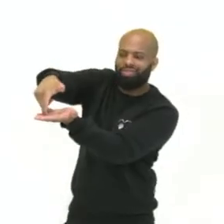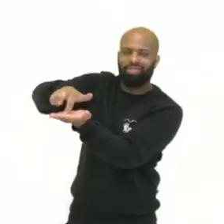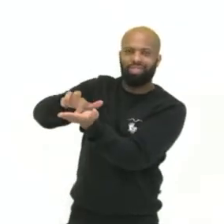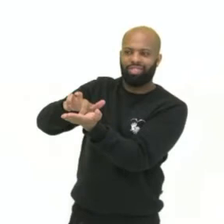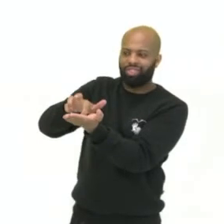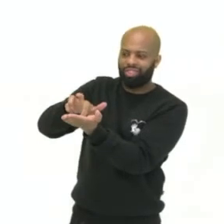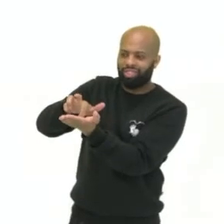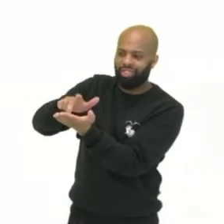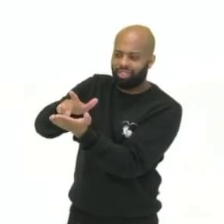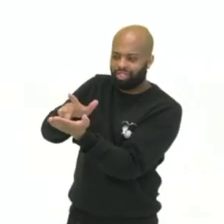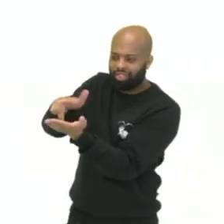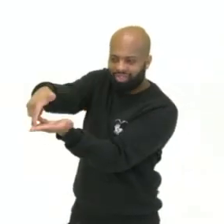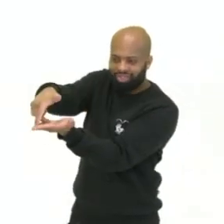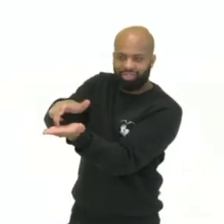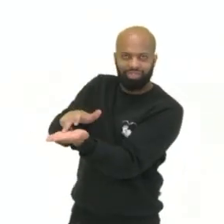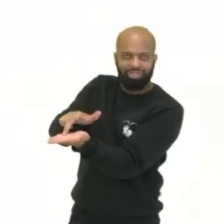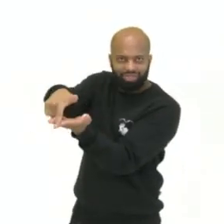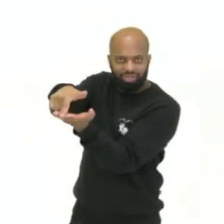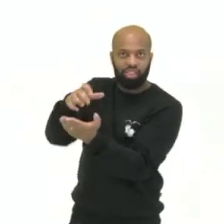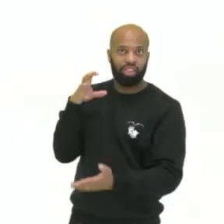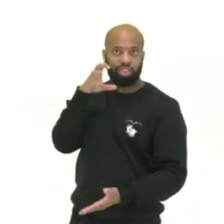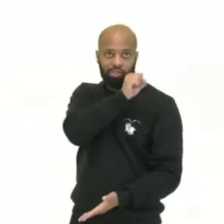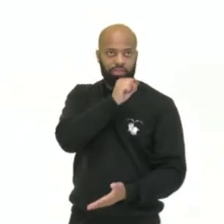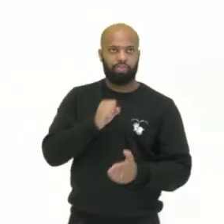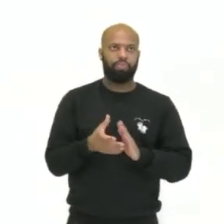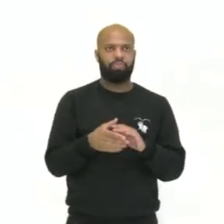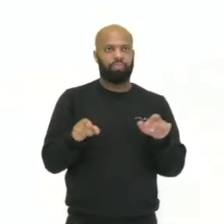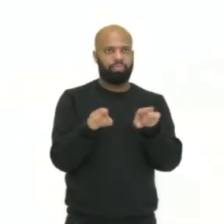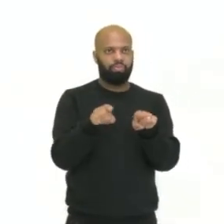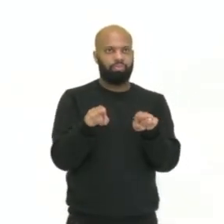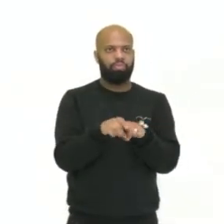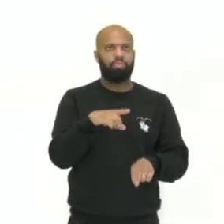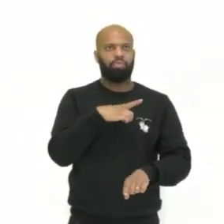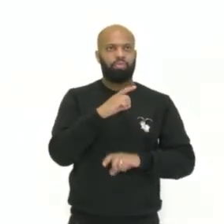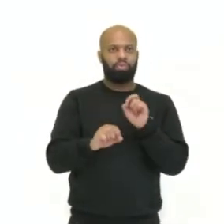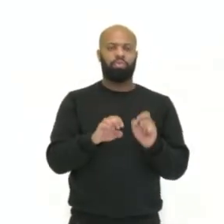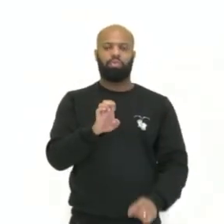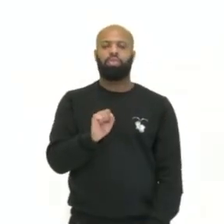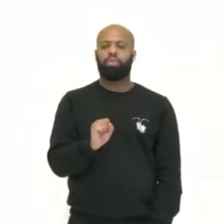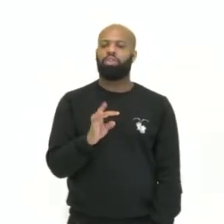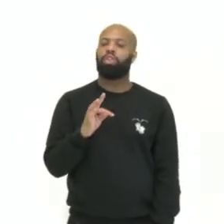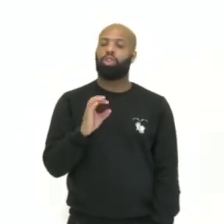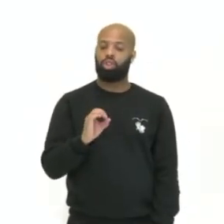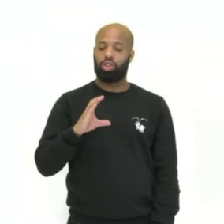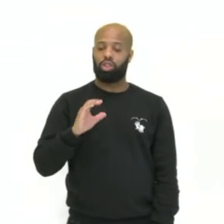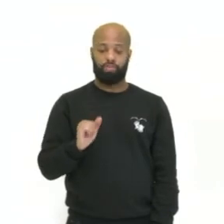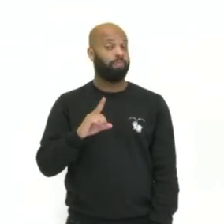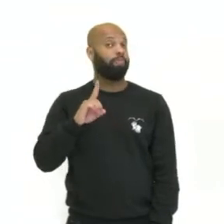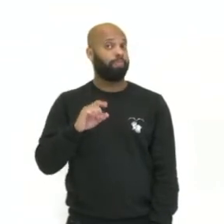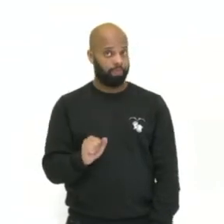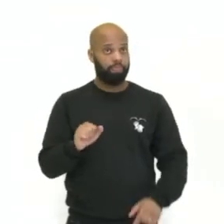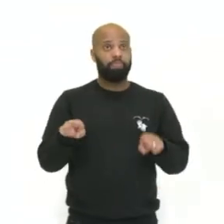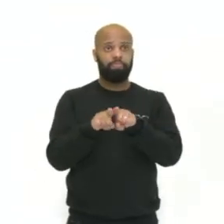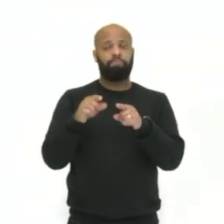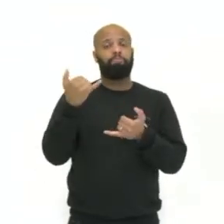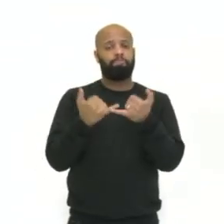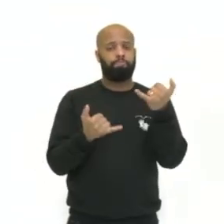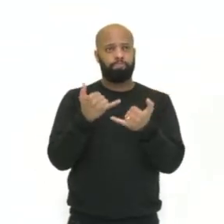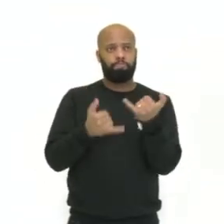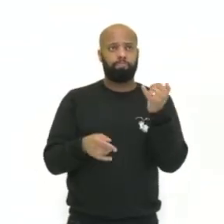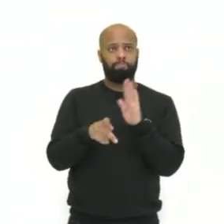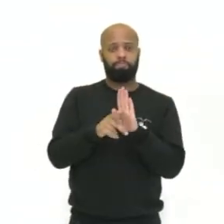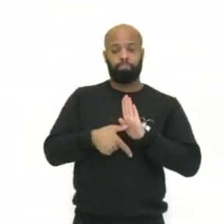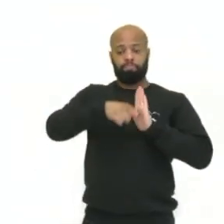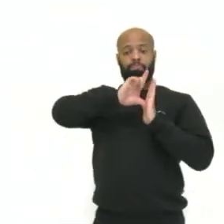à frente. Nós temos a estocada, também é muito parecido com o